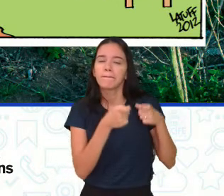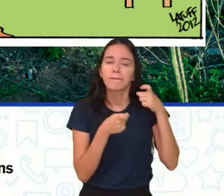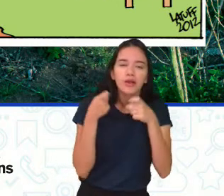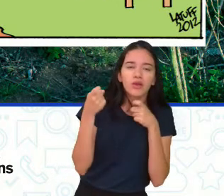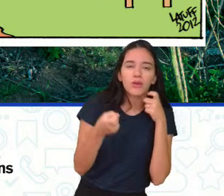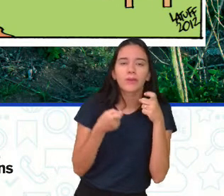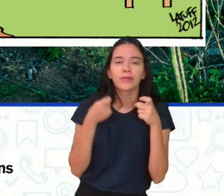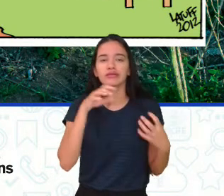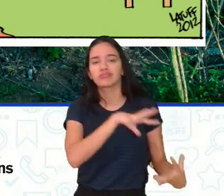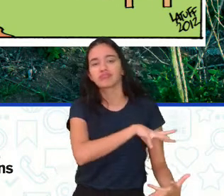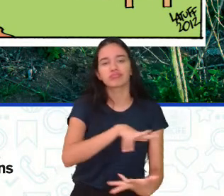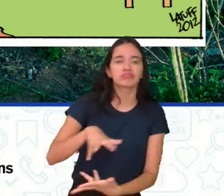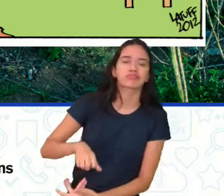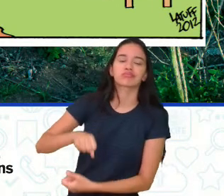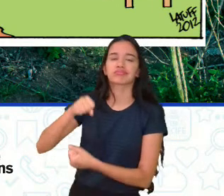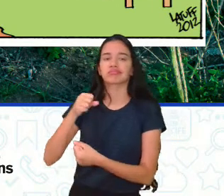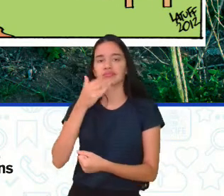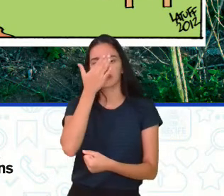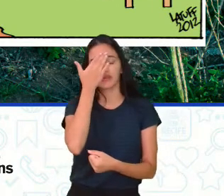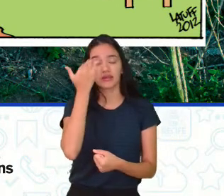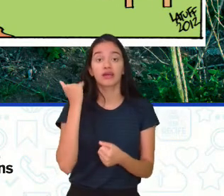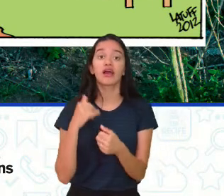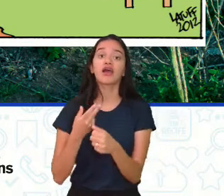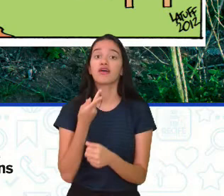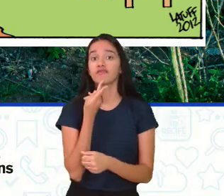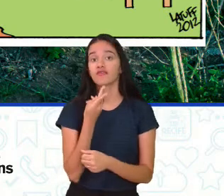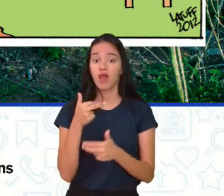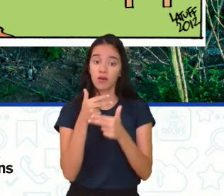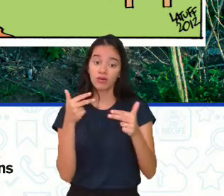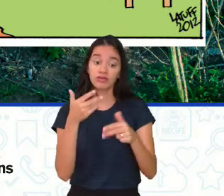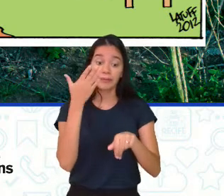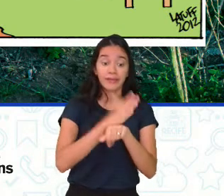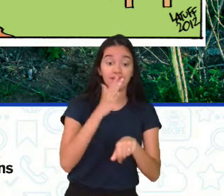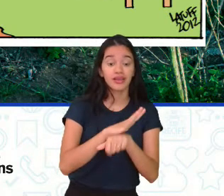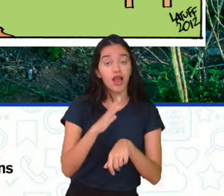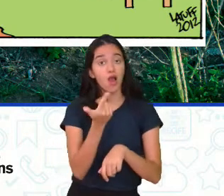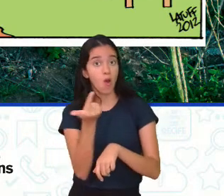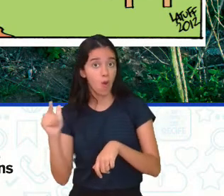questão da sustentabilidade. É aquilo, é falar uma coisa e praticar